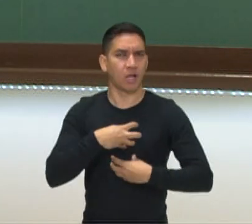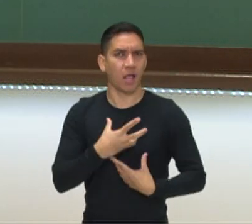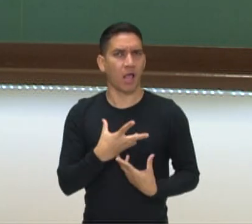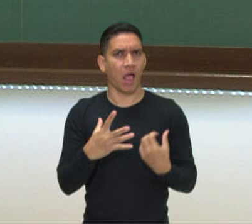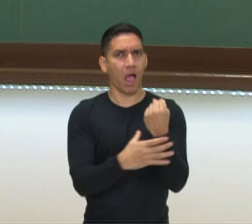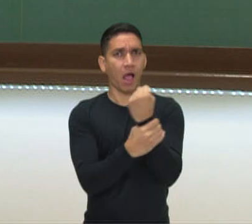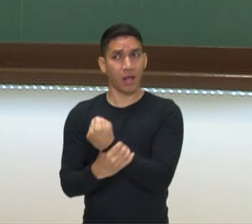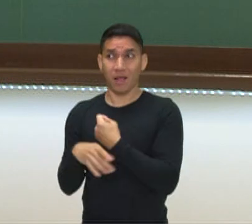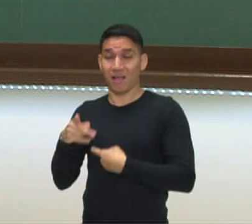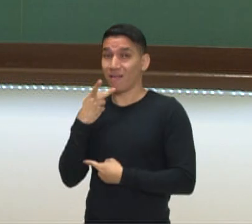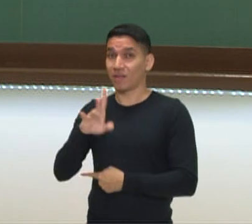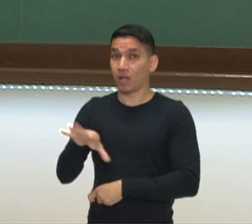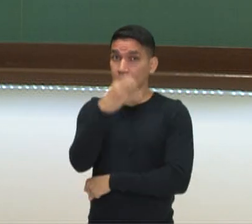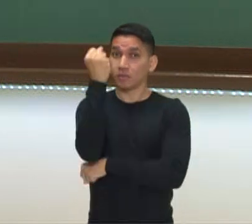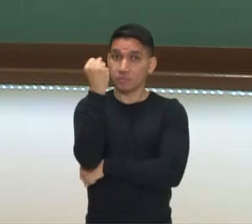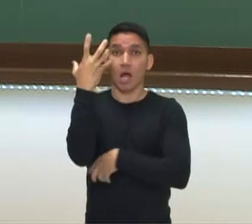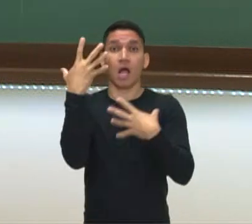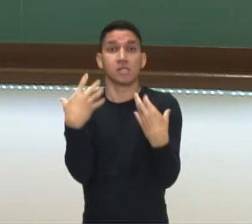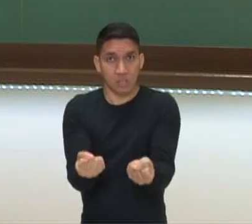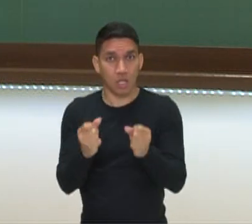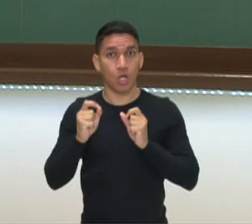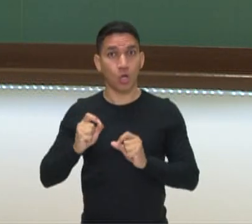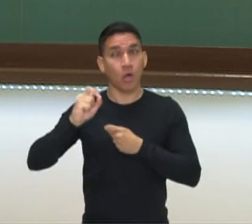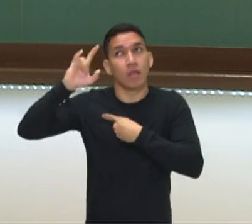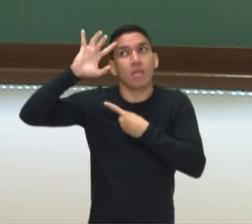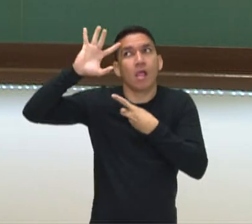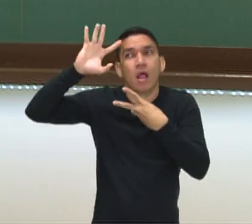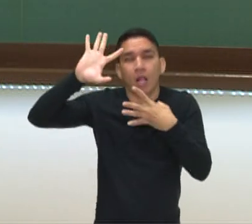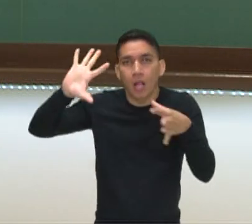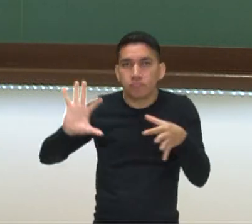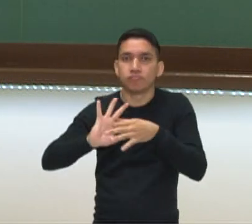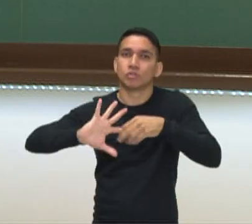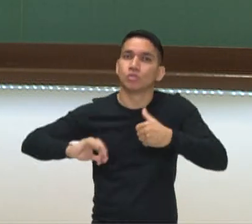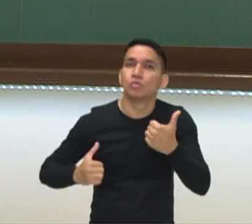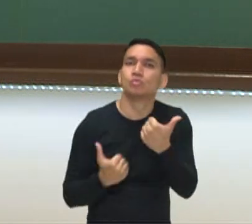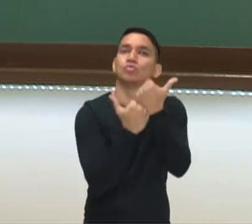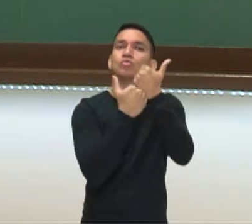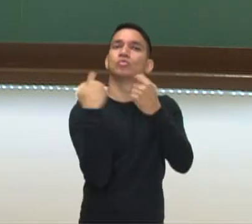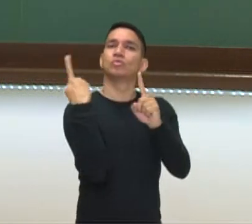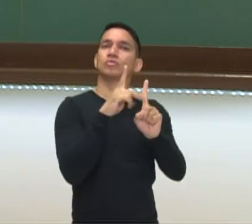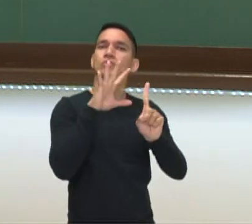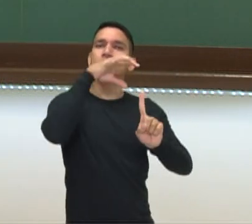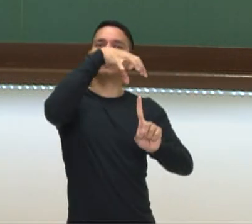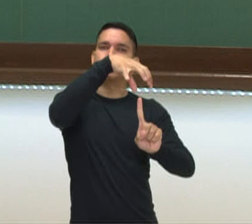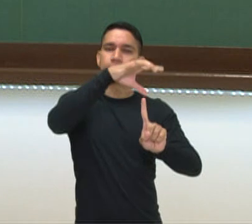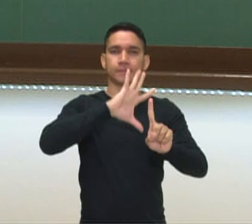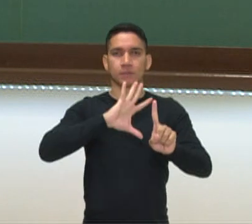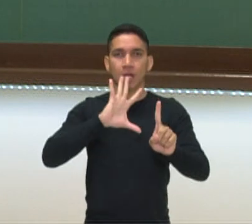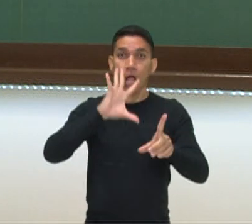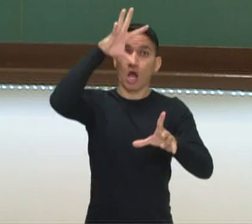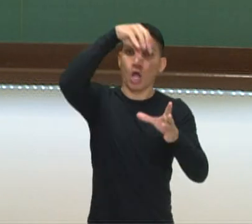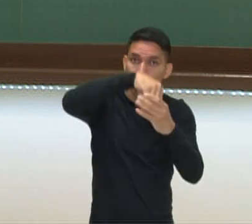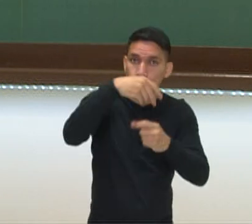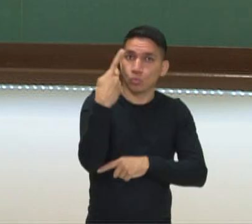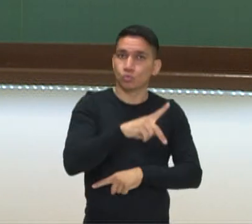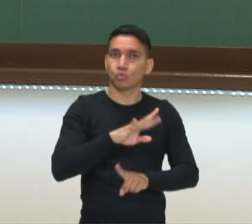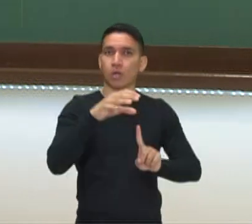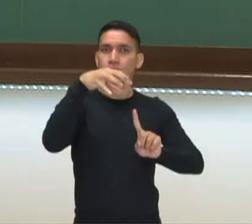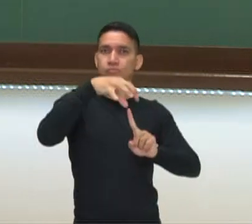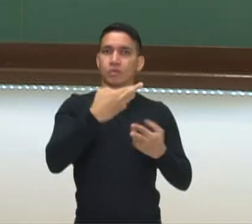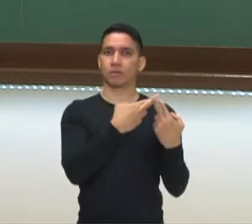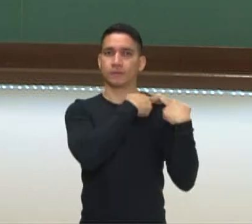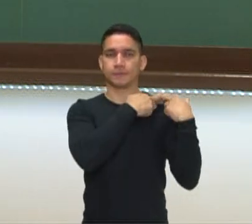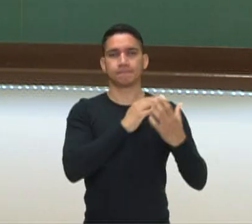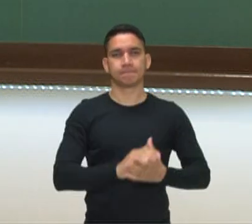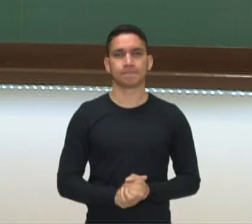que defendiam através de teorias o poder dos reis, a concentração do poder nas mãos do